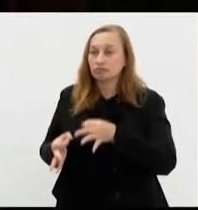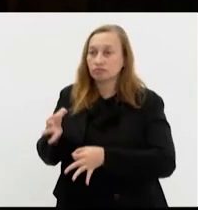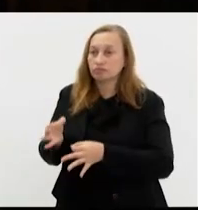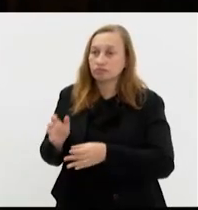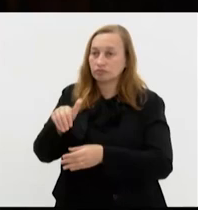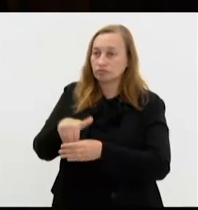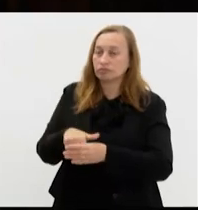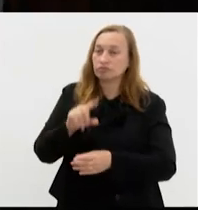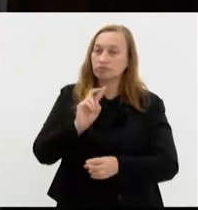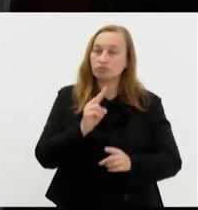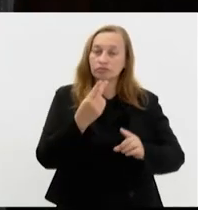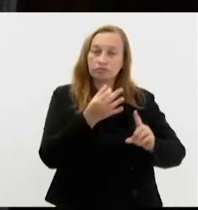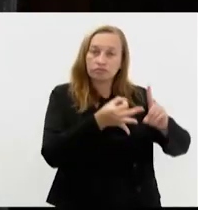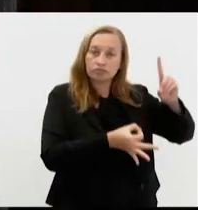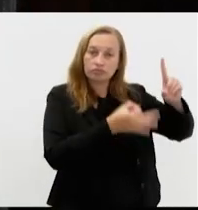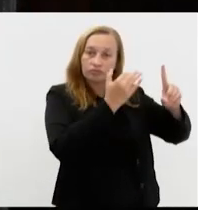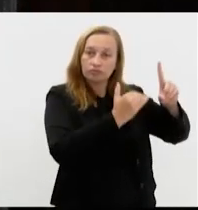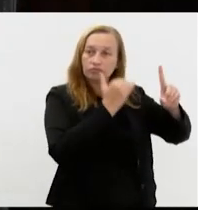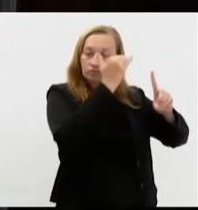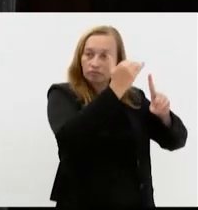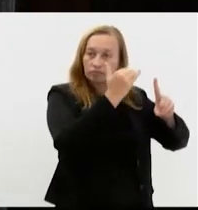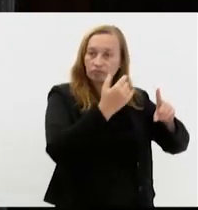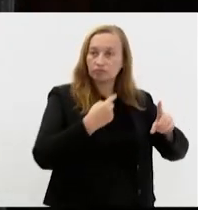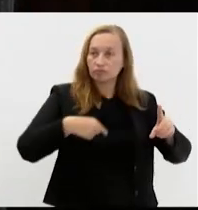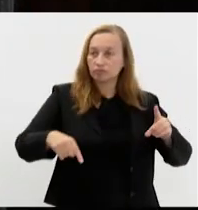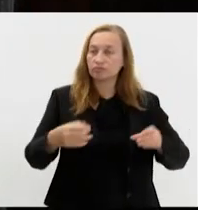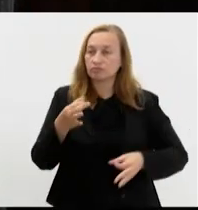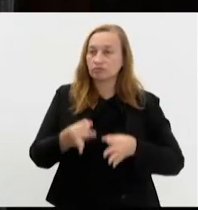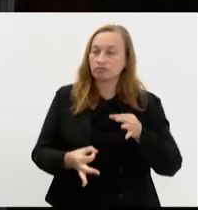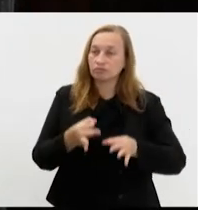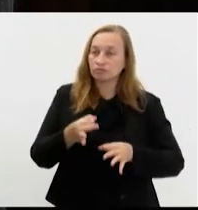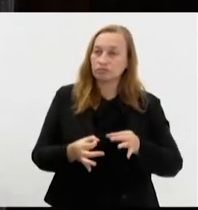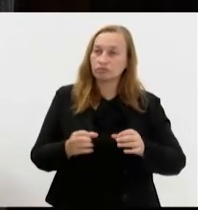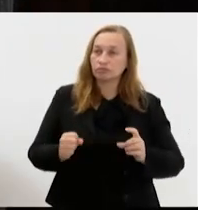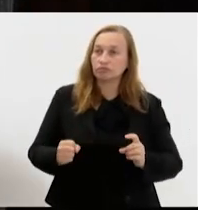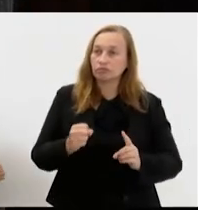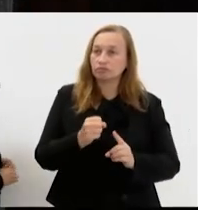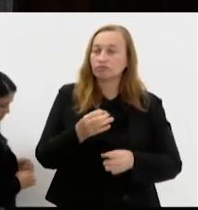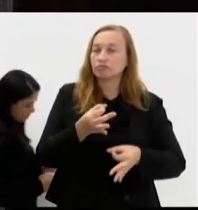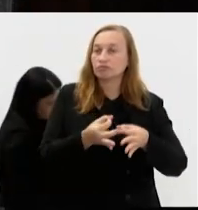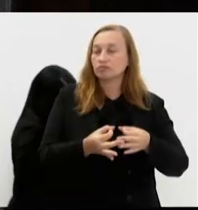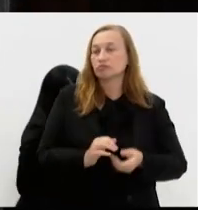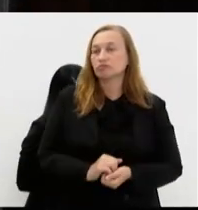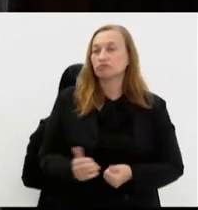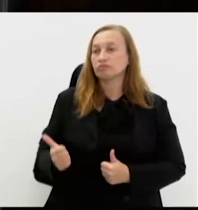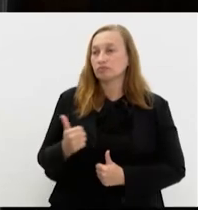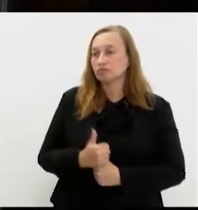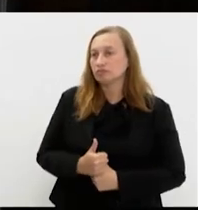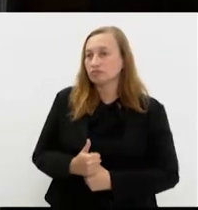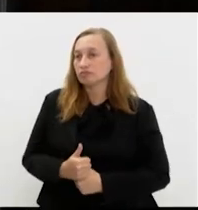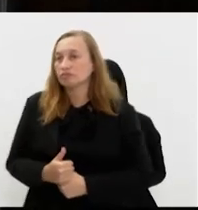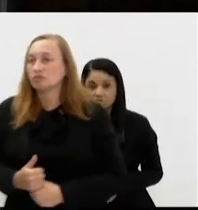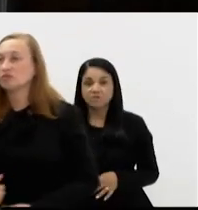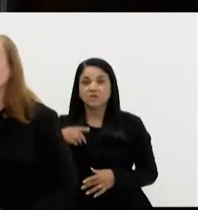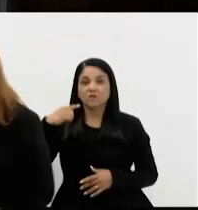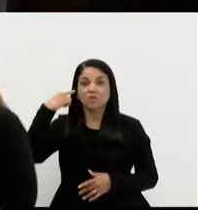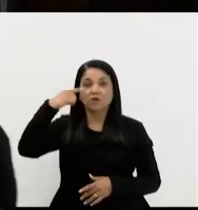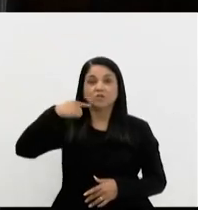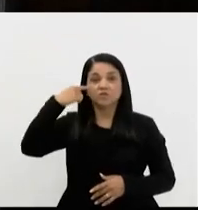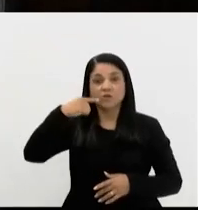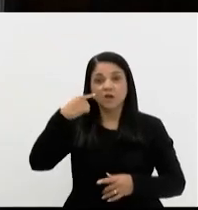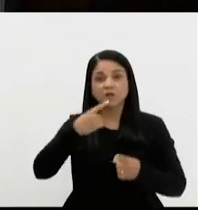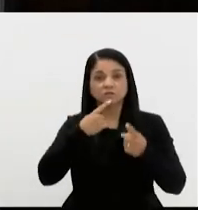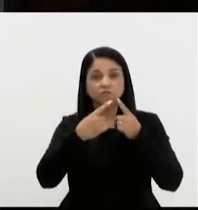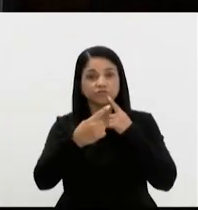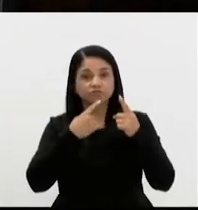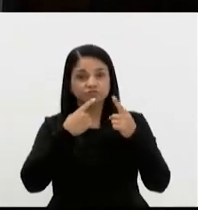desembargador eleitoral que vem de um tribunal de justiça ele vai dialogar com um advogado que muitas vezes tem uma visão